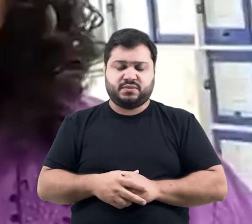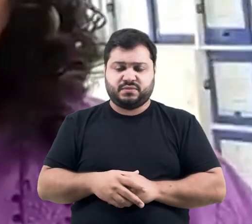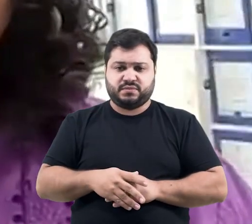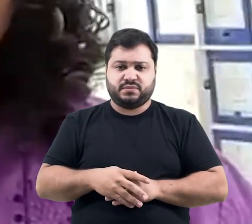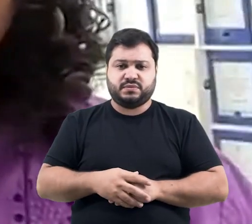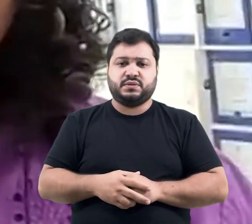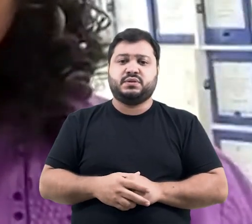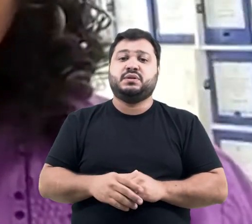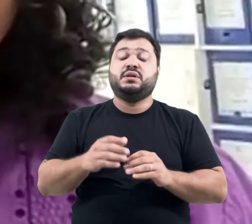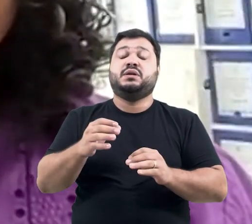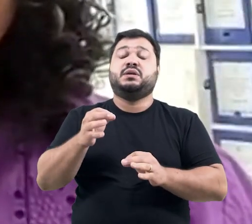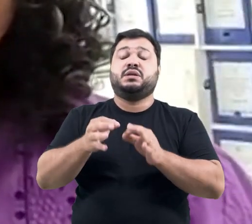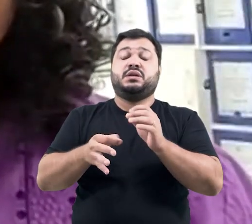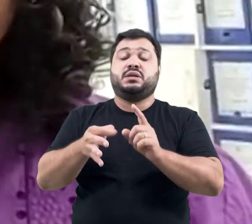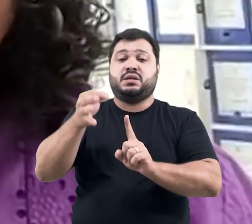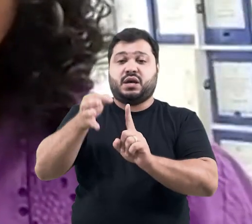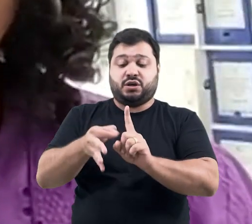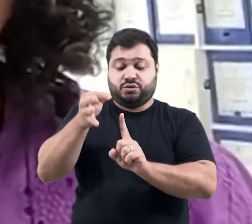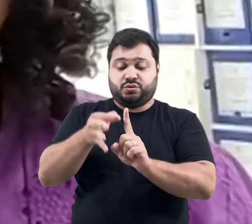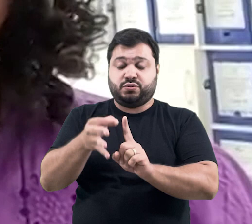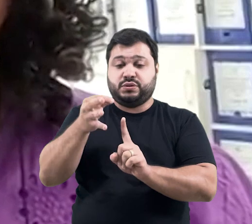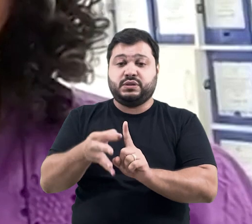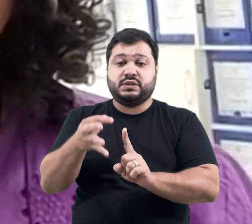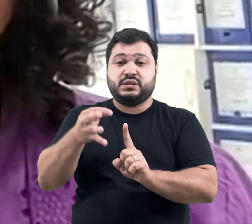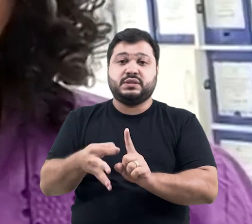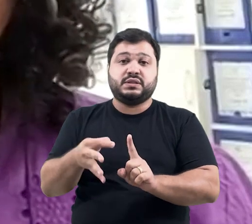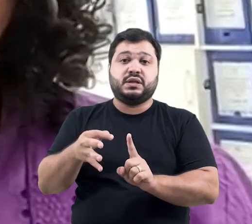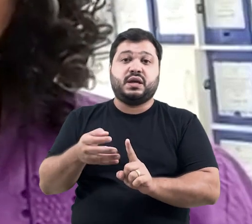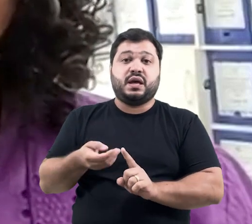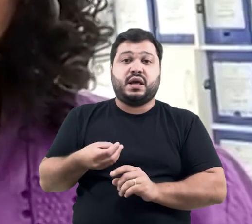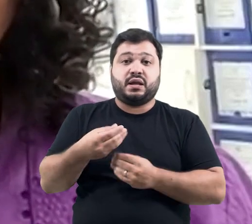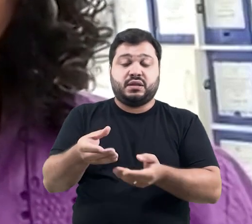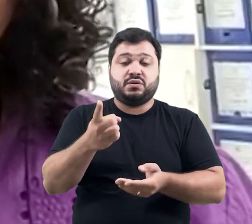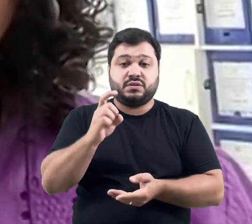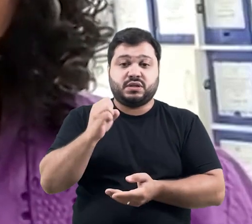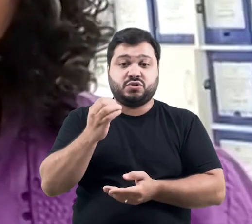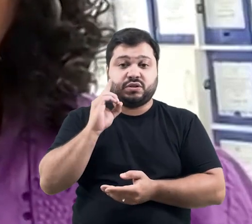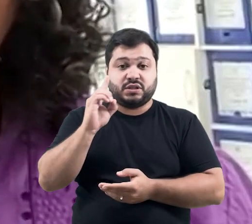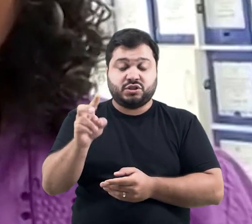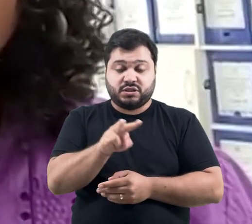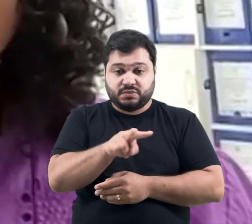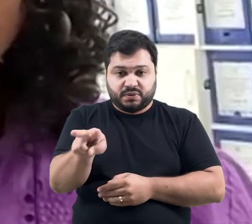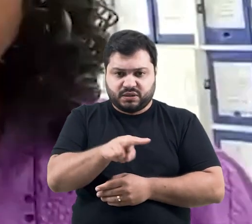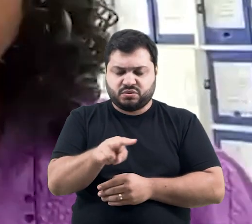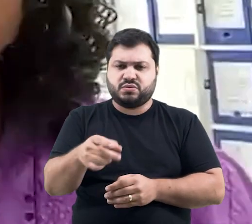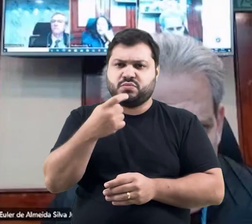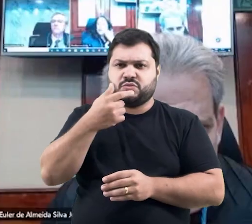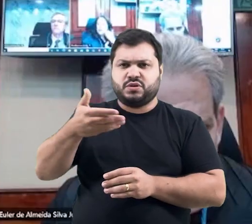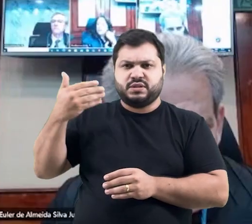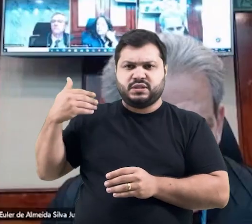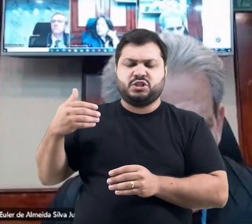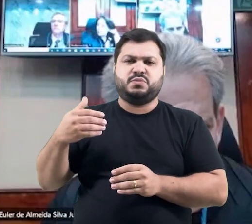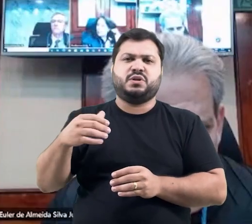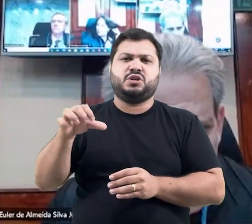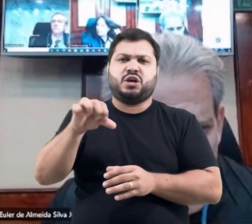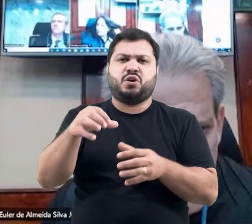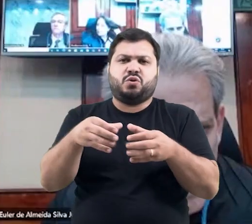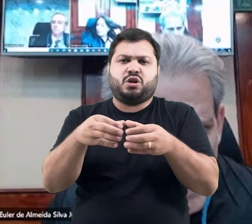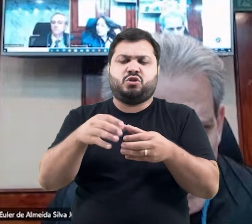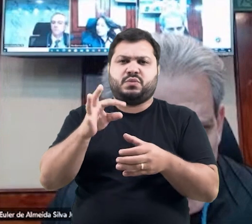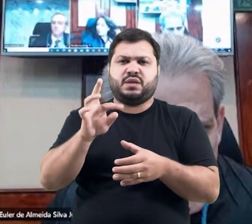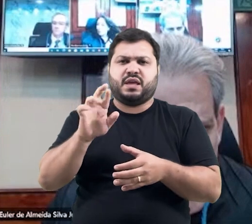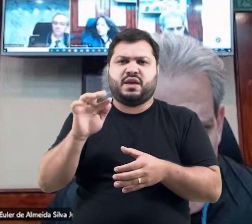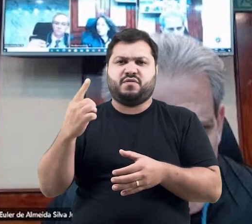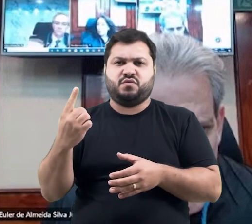sentido, né? E a juíza, ela concedeu 180 dias para as duas. Recentemente, a